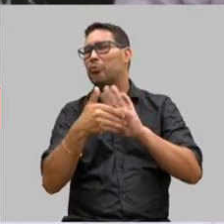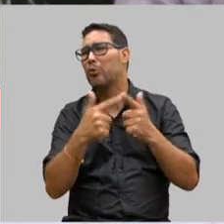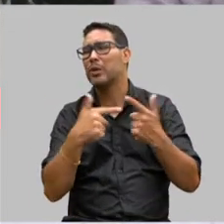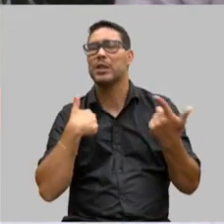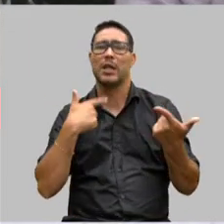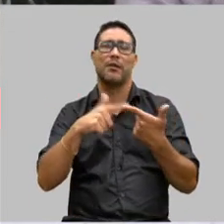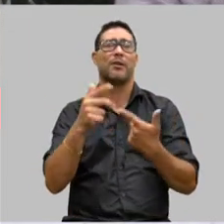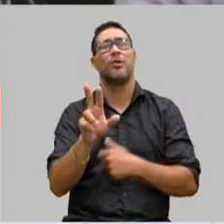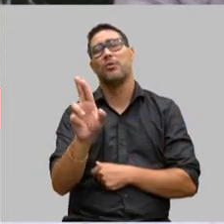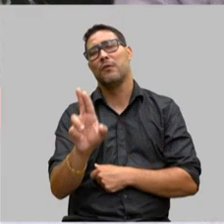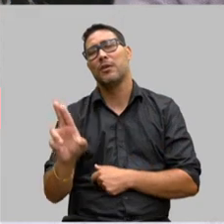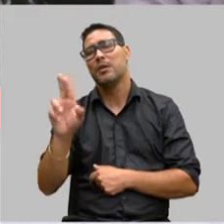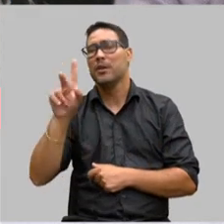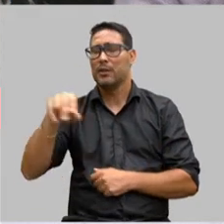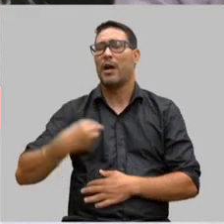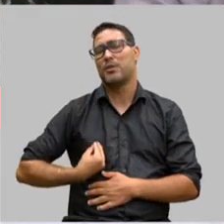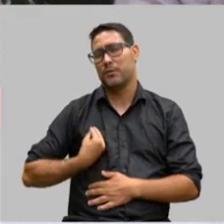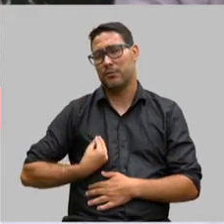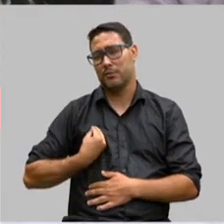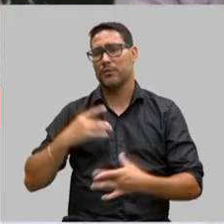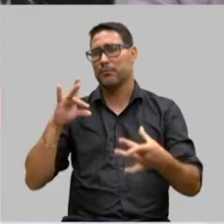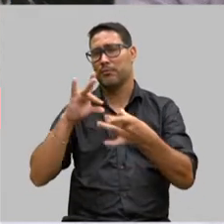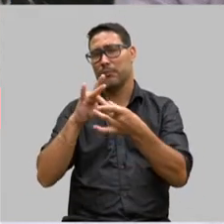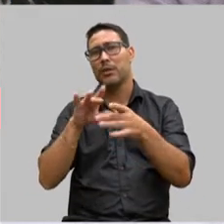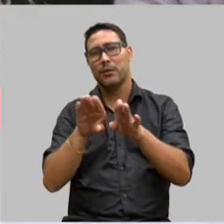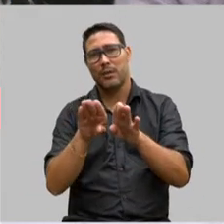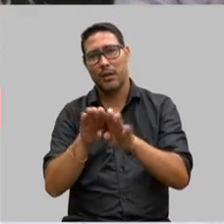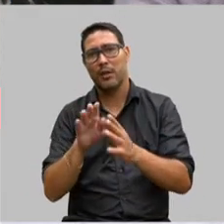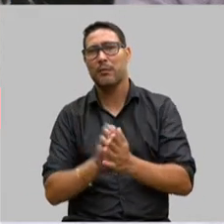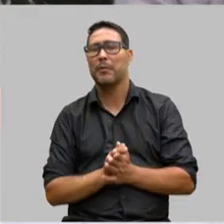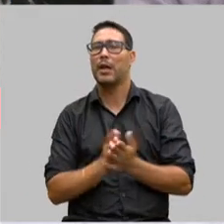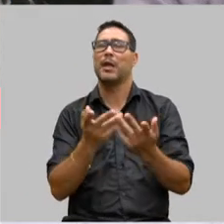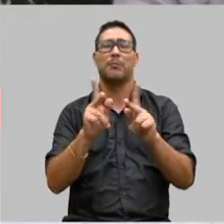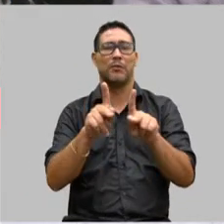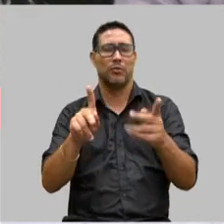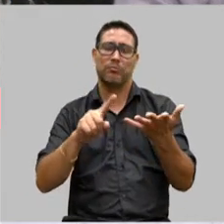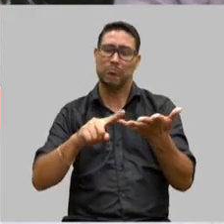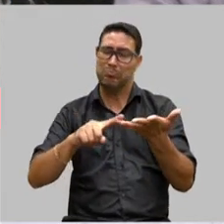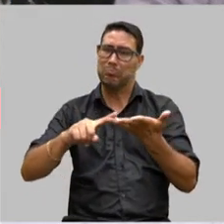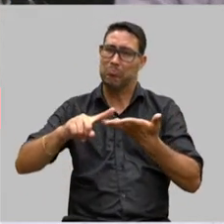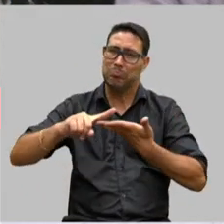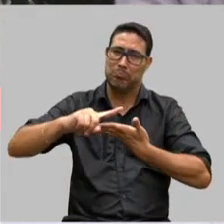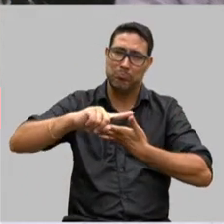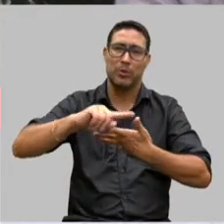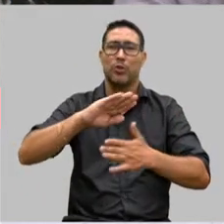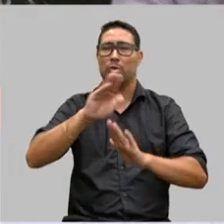pessoas da professora Dora, nossa pró-reitora de pesquisa, professor Mauro e professor Marcos.